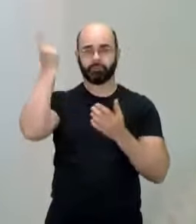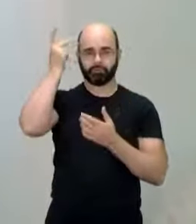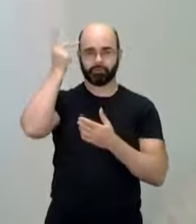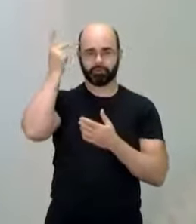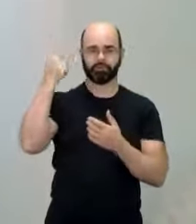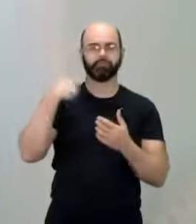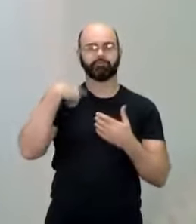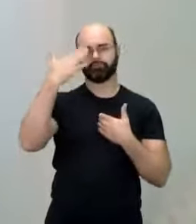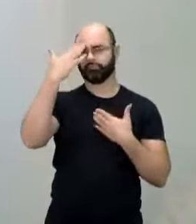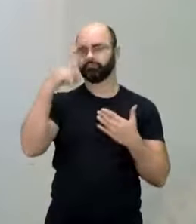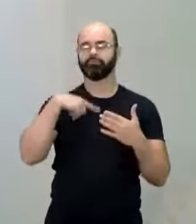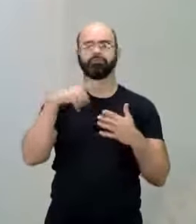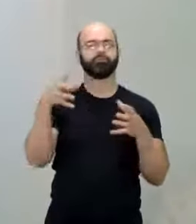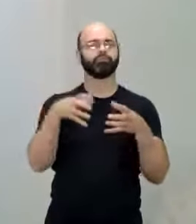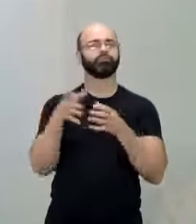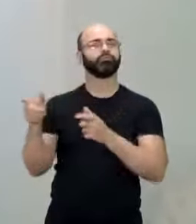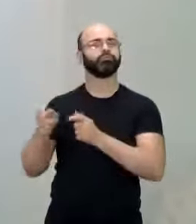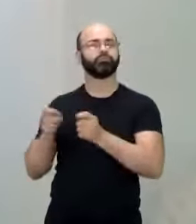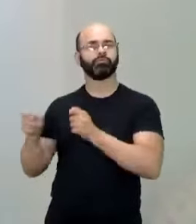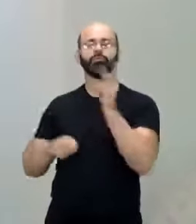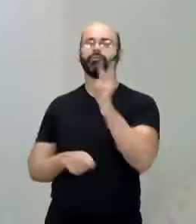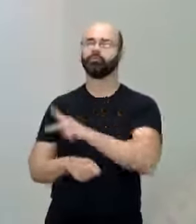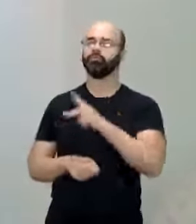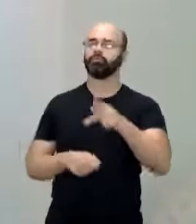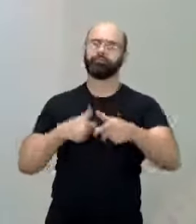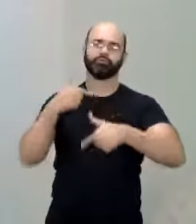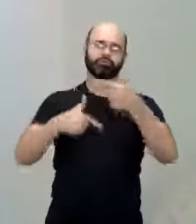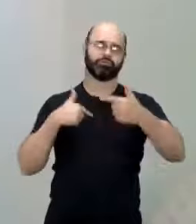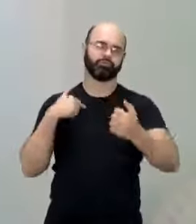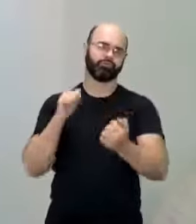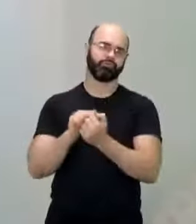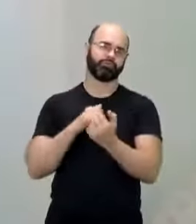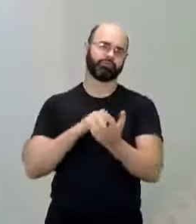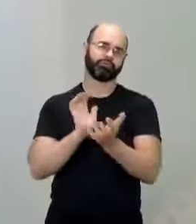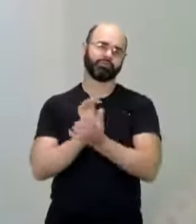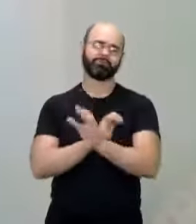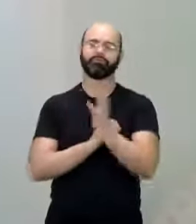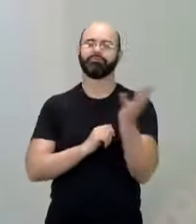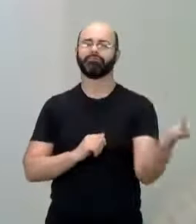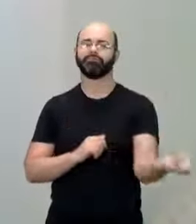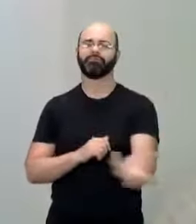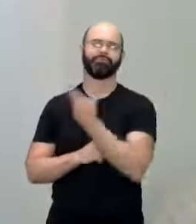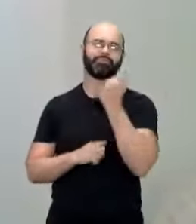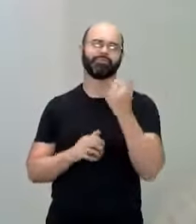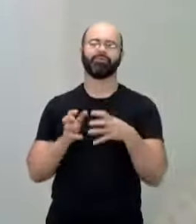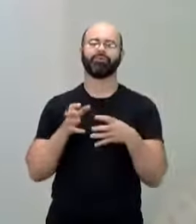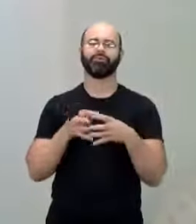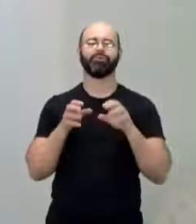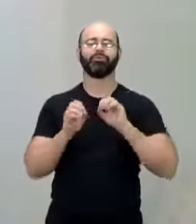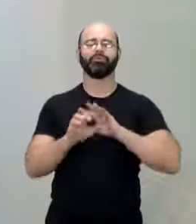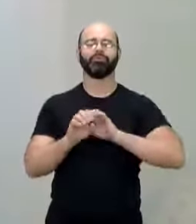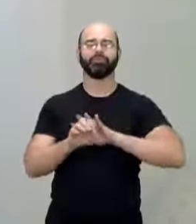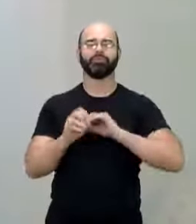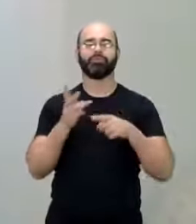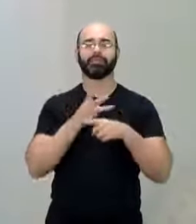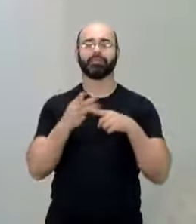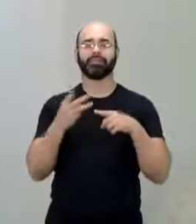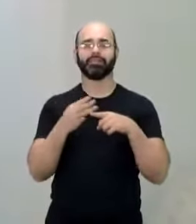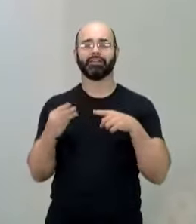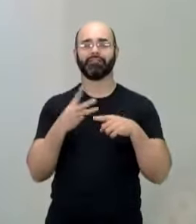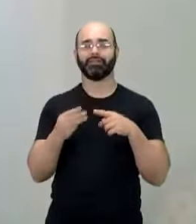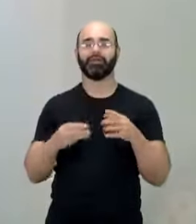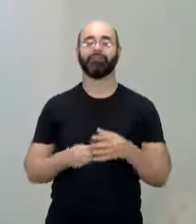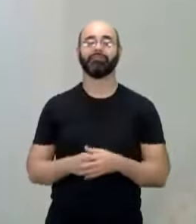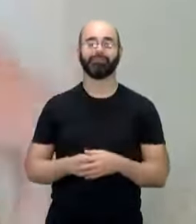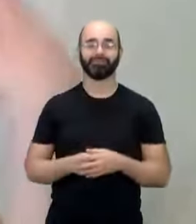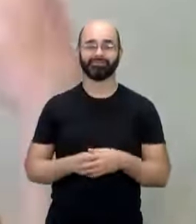com vocês, gestores, foi trabalhar com os professores, foi trabalhar com essa equipe fantástica de formação da EFAP.